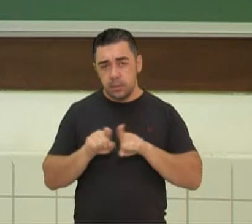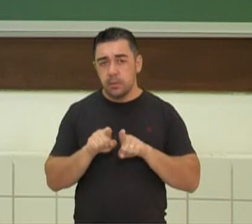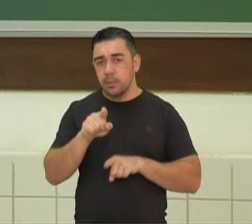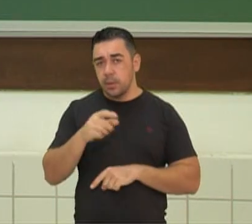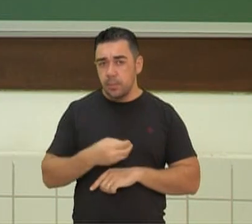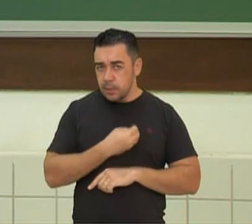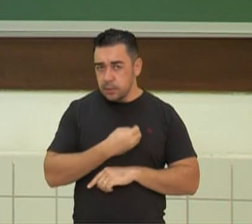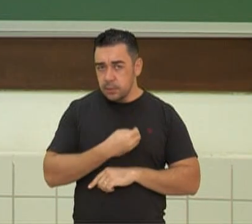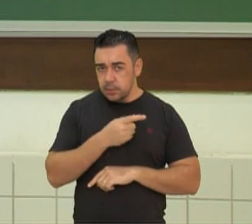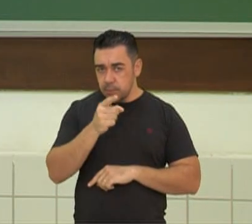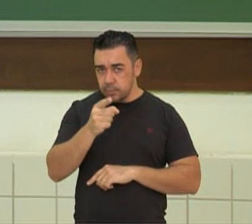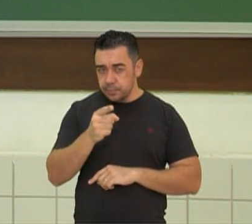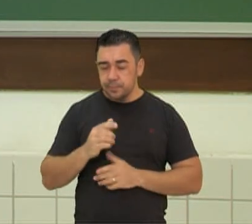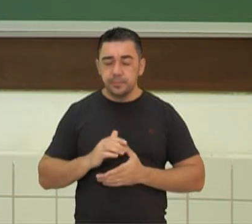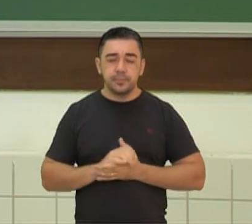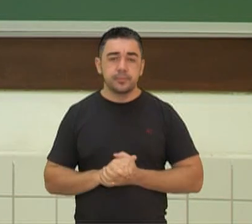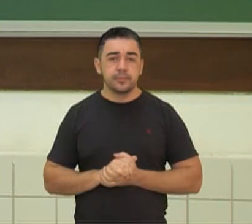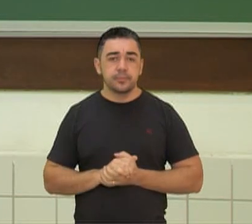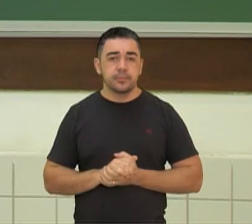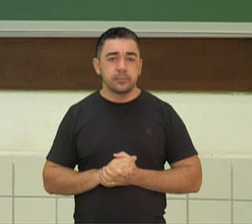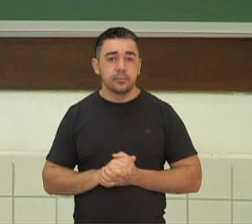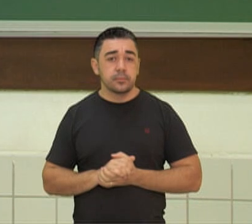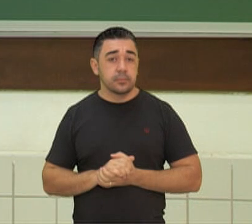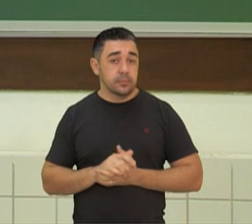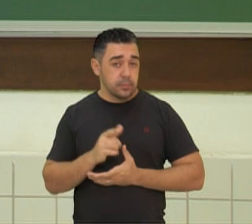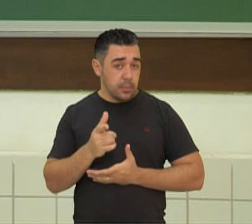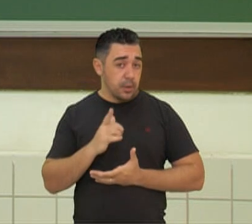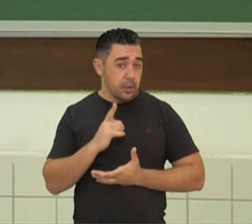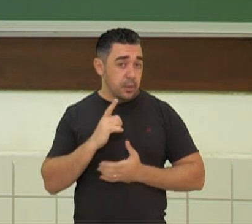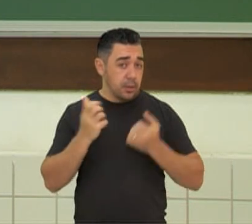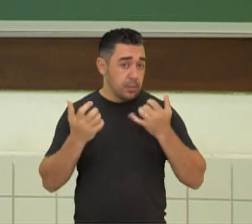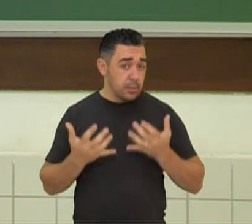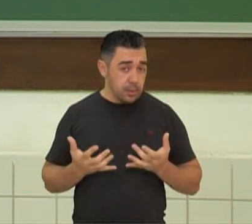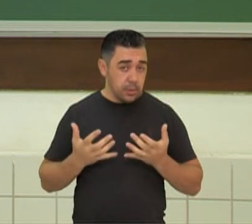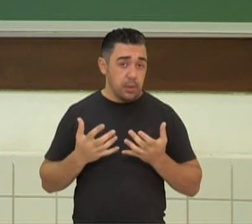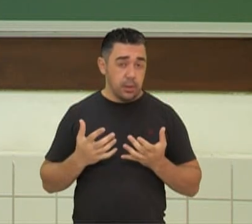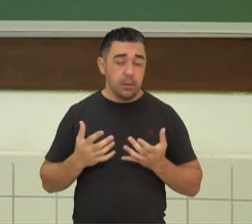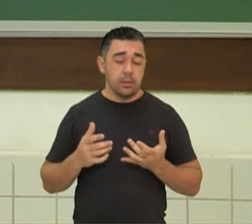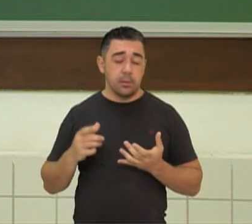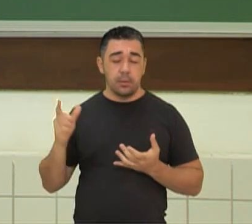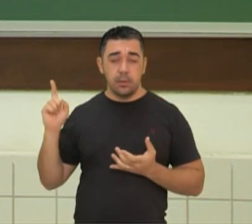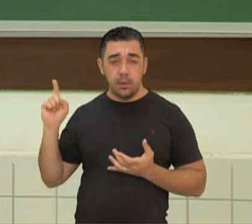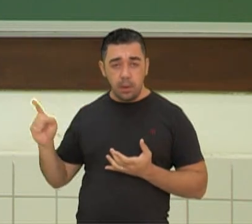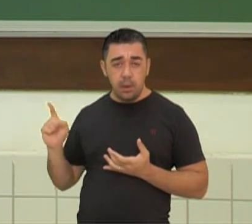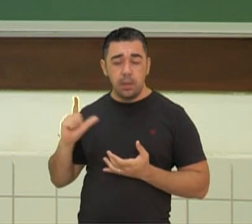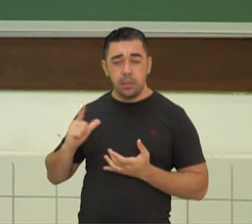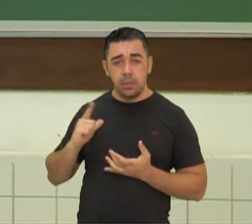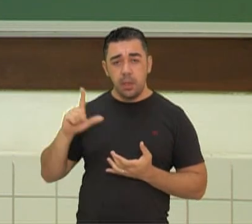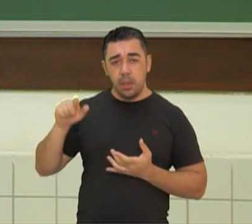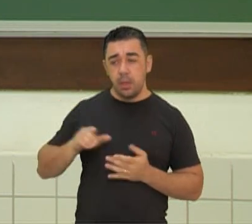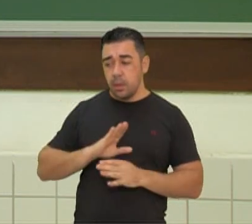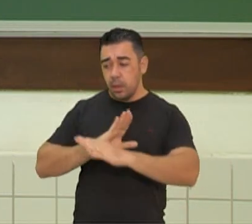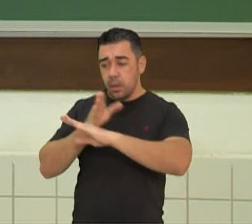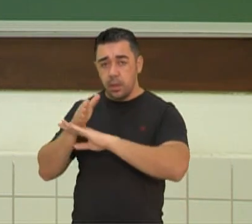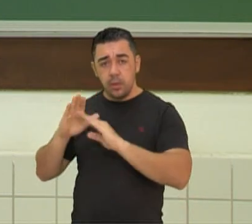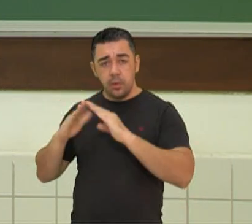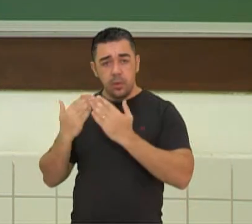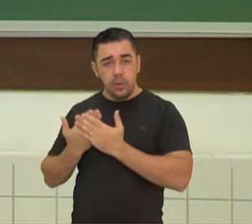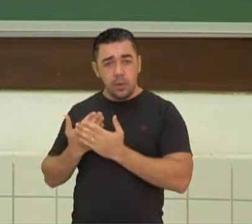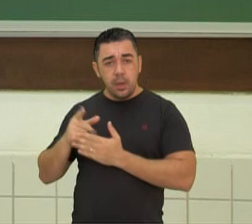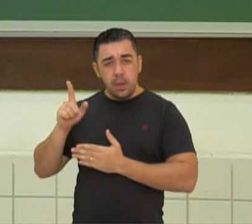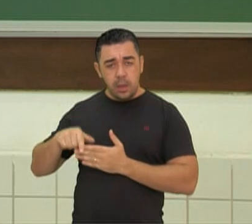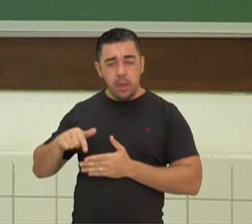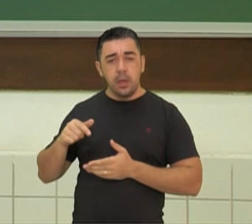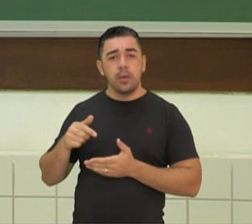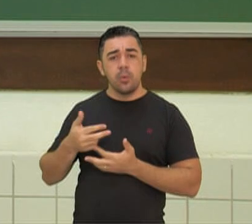fazer a devolutiva para a escola. Tudo bem? Então, quando nós mencionamos a palavra kit, nós estamos nos referindo àqueles materiais